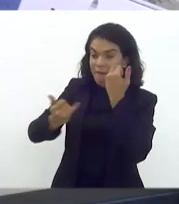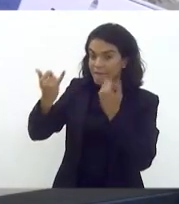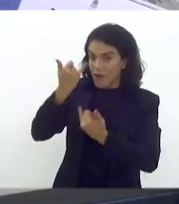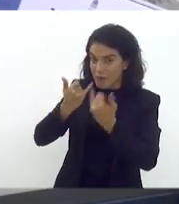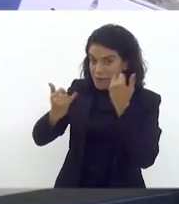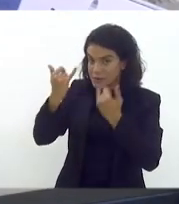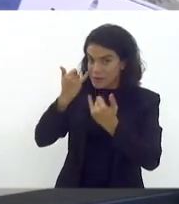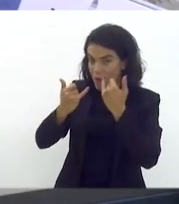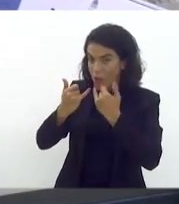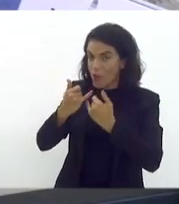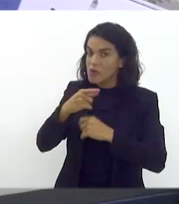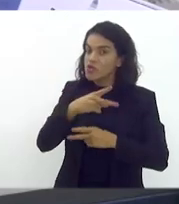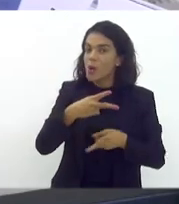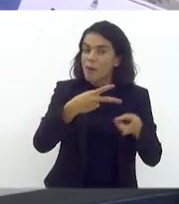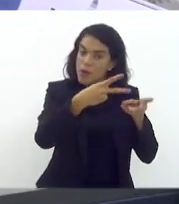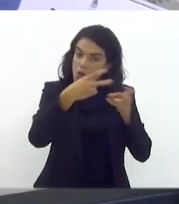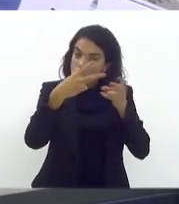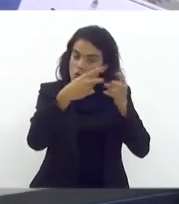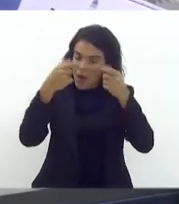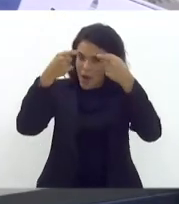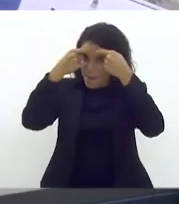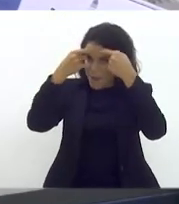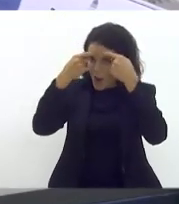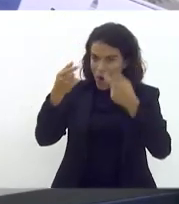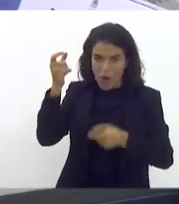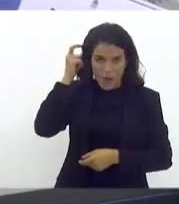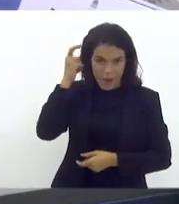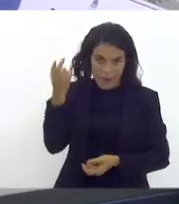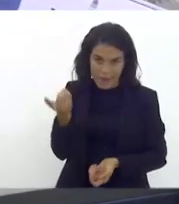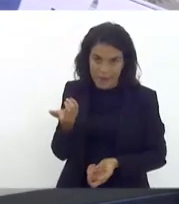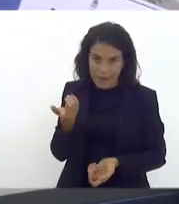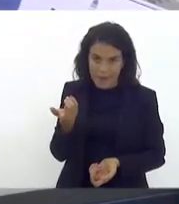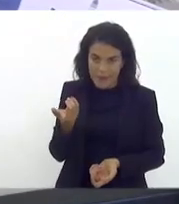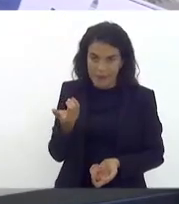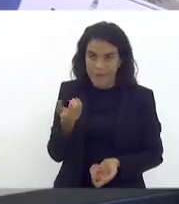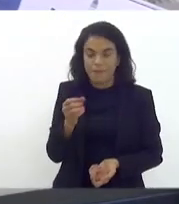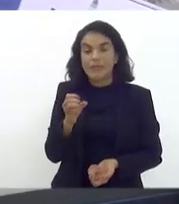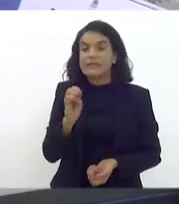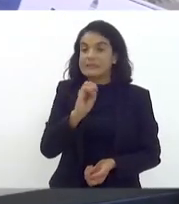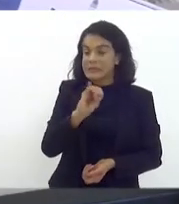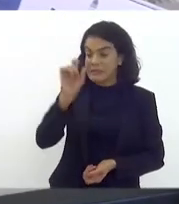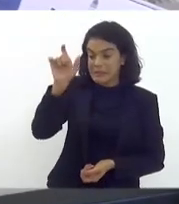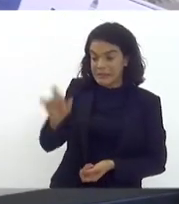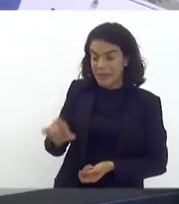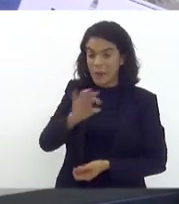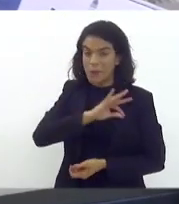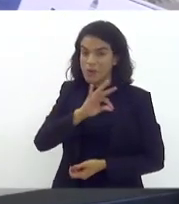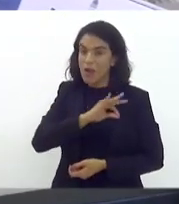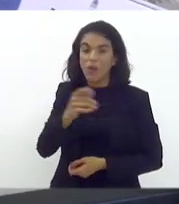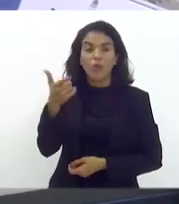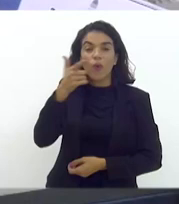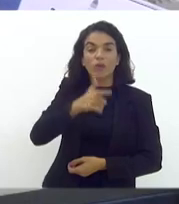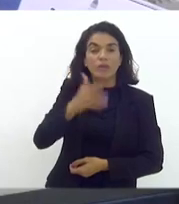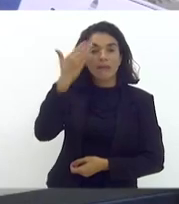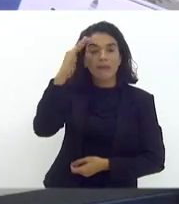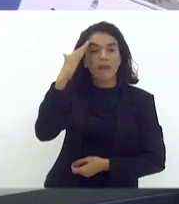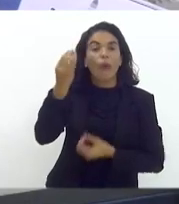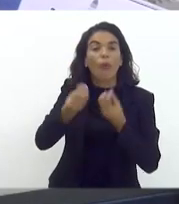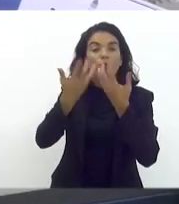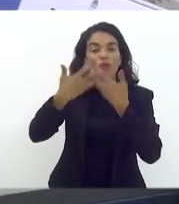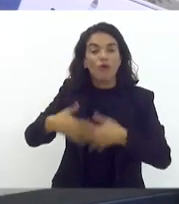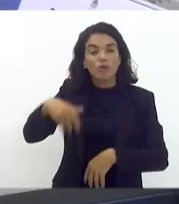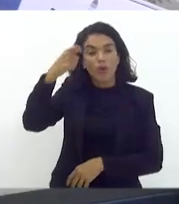coletar na memória de uma terceira pessoa seja um depoimento do reconhecimento se esse policial não entende como funciona a memória